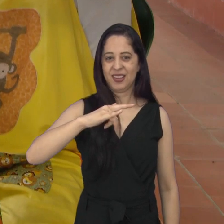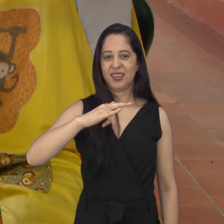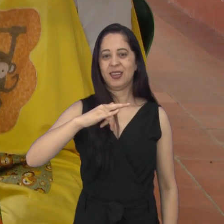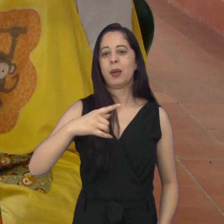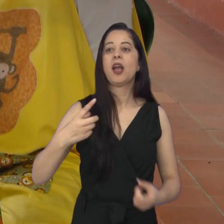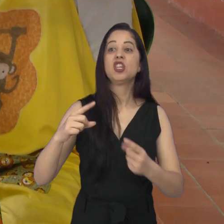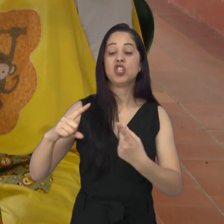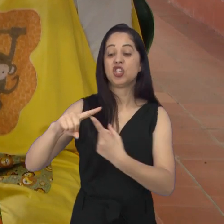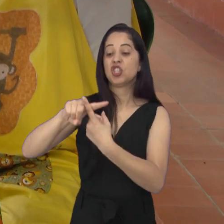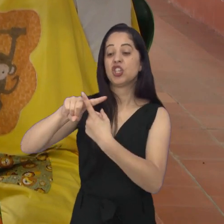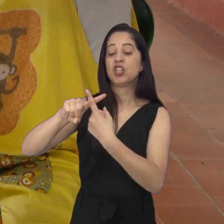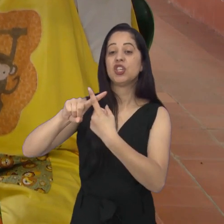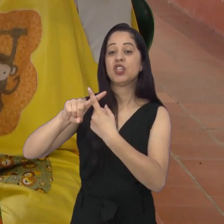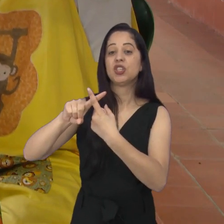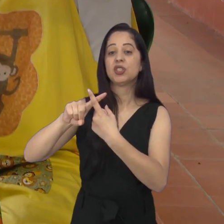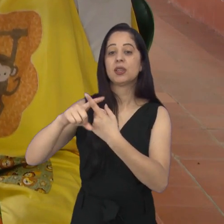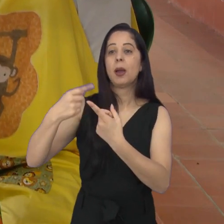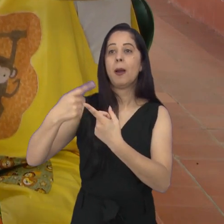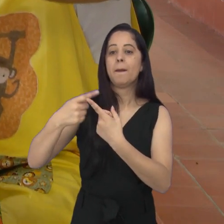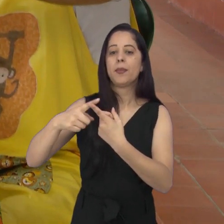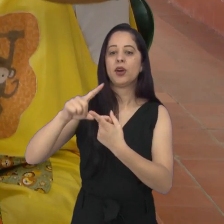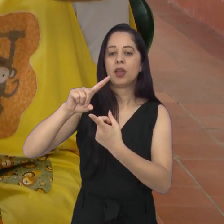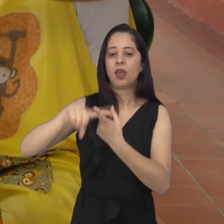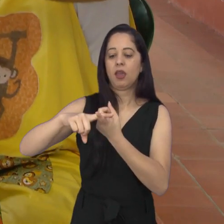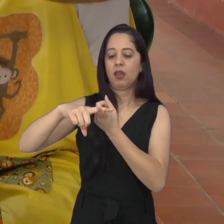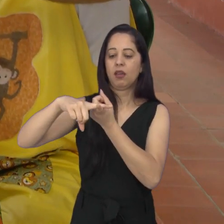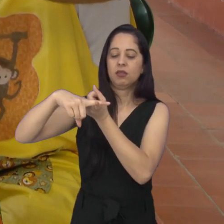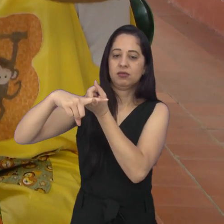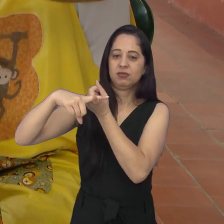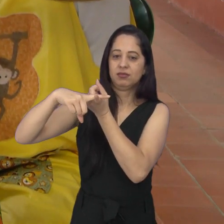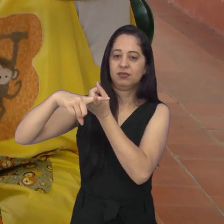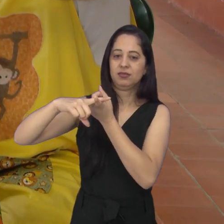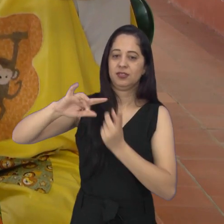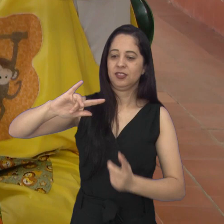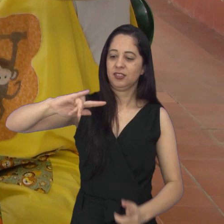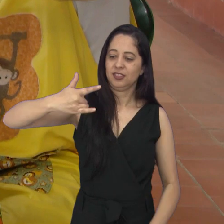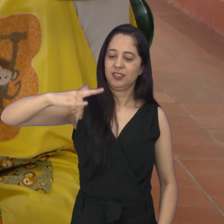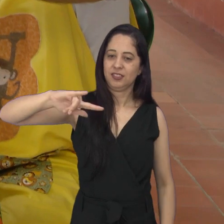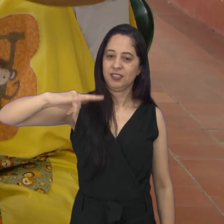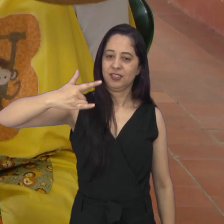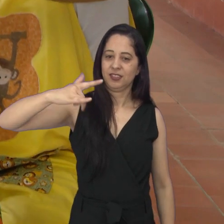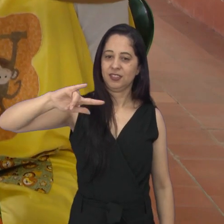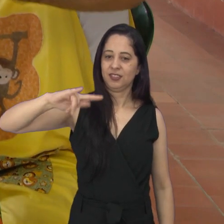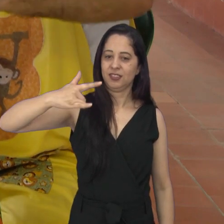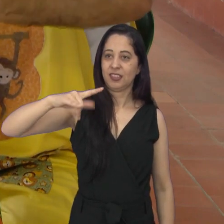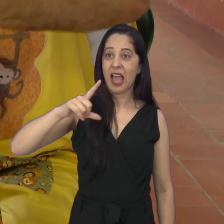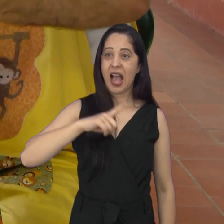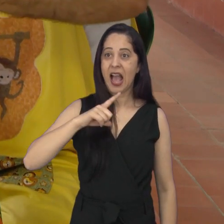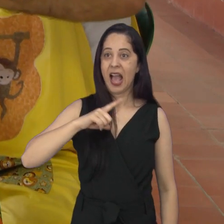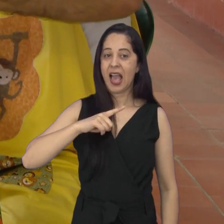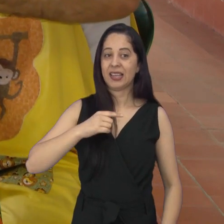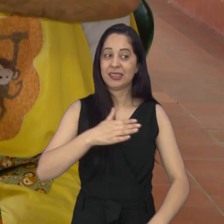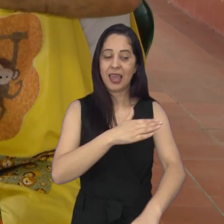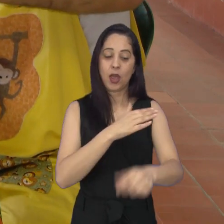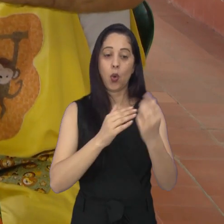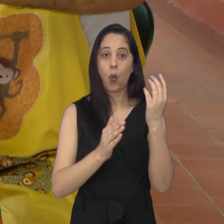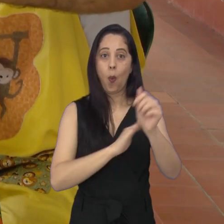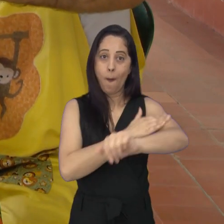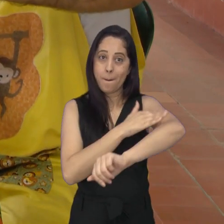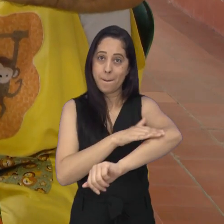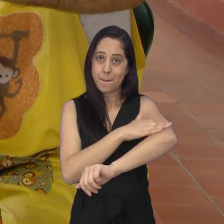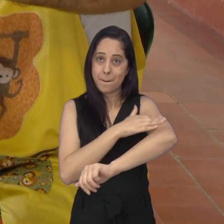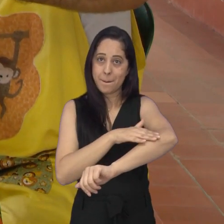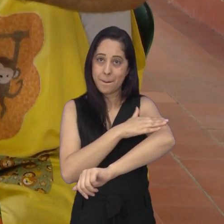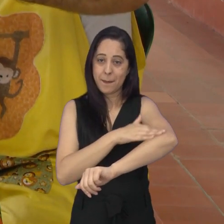né? Por quê? Aqui dos lados vai ser amarrado o bracinho do seu personagem. Você